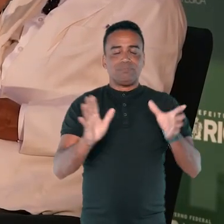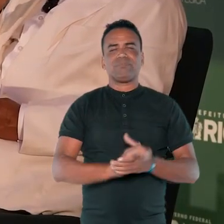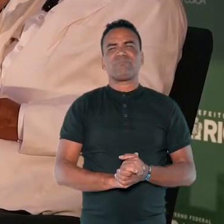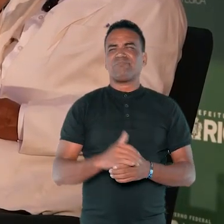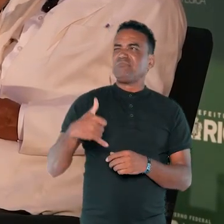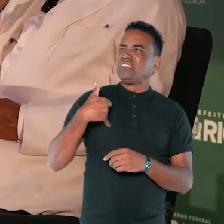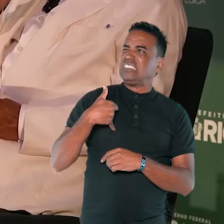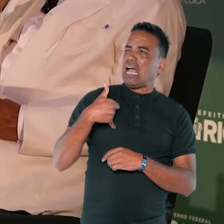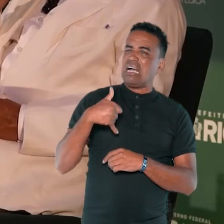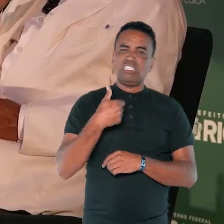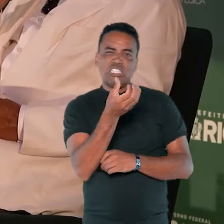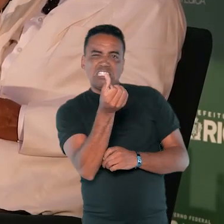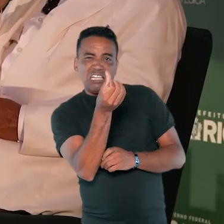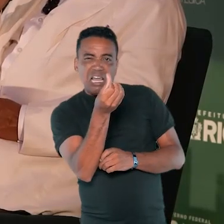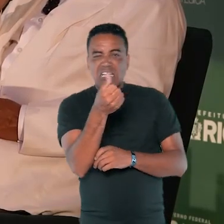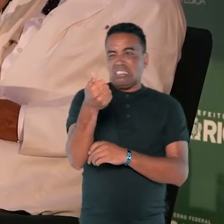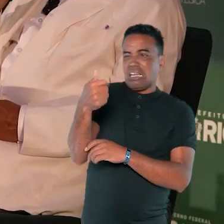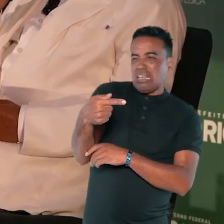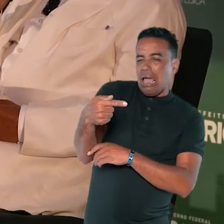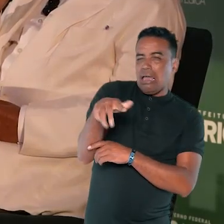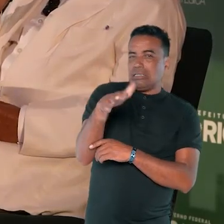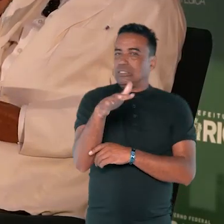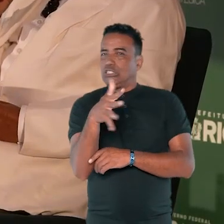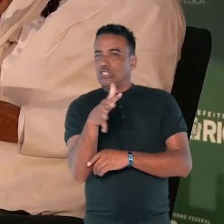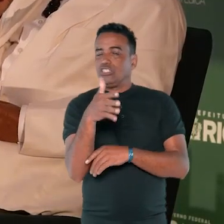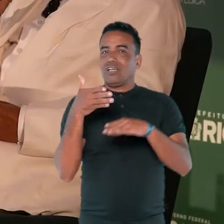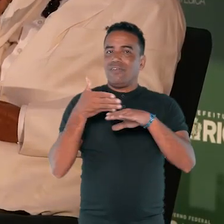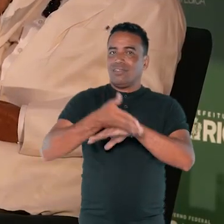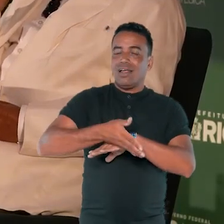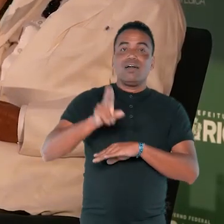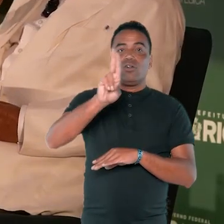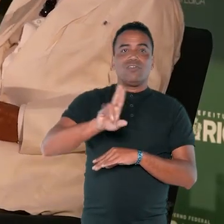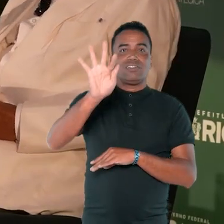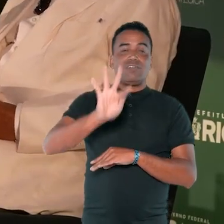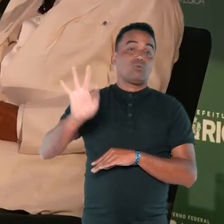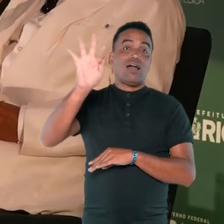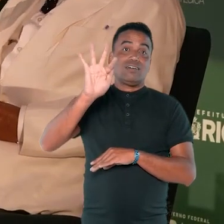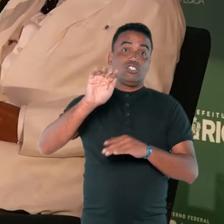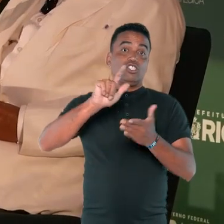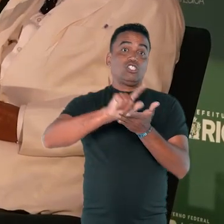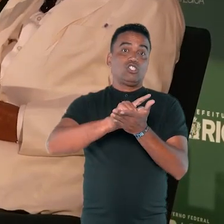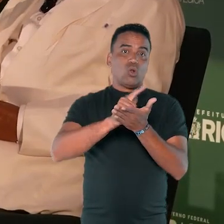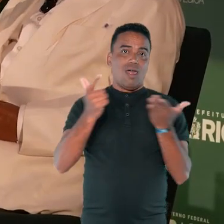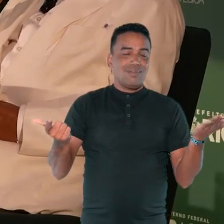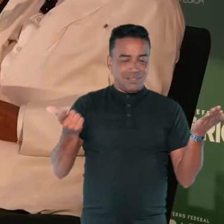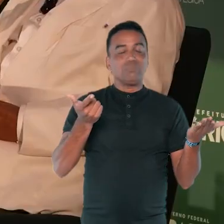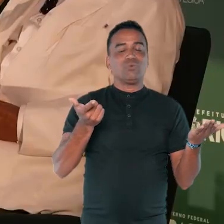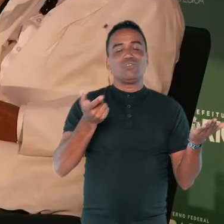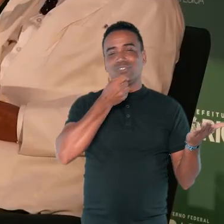16 para 17 anos, né? Estava entrando na universidade no curso de jornalismo, quando